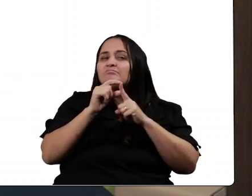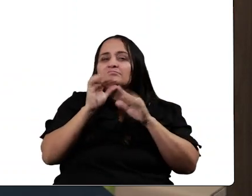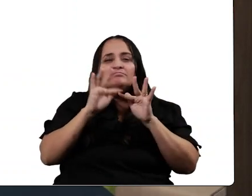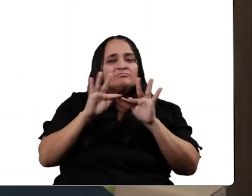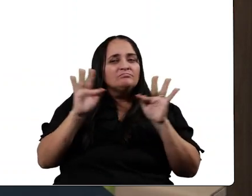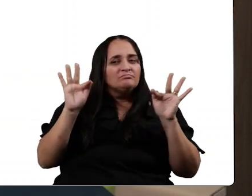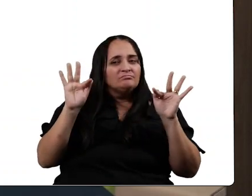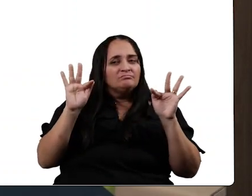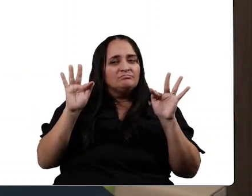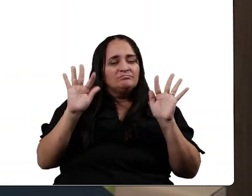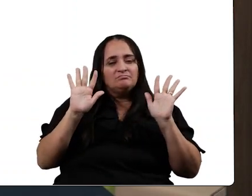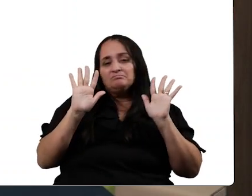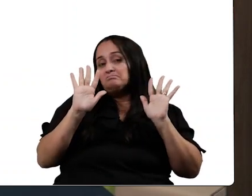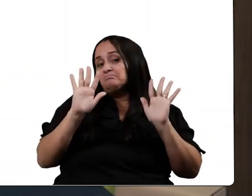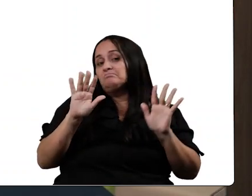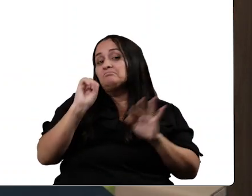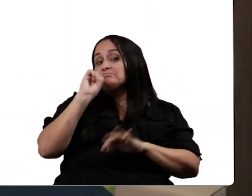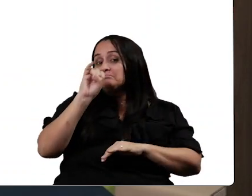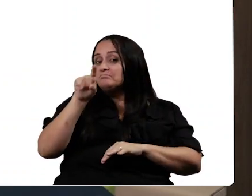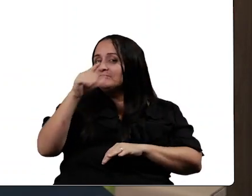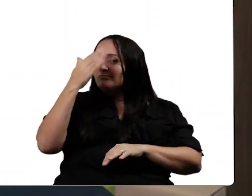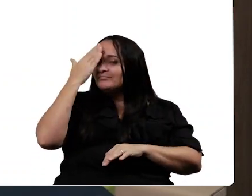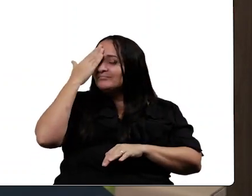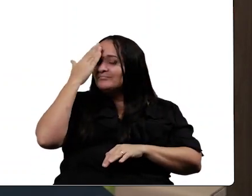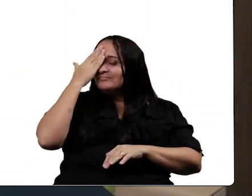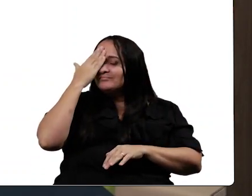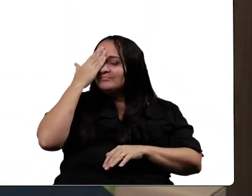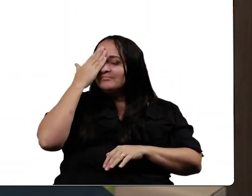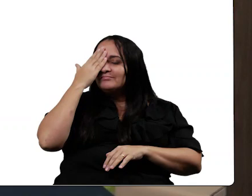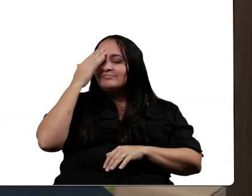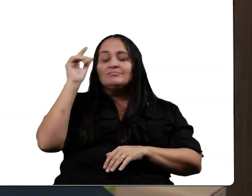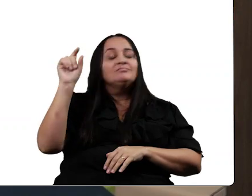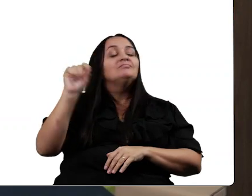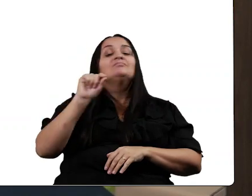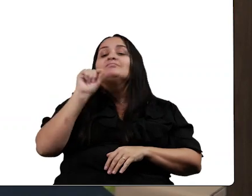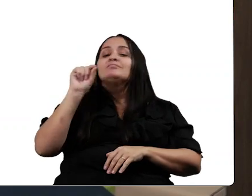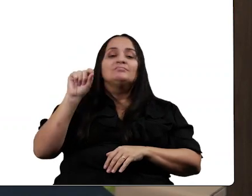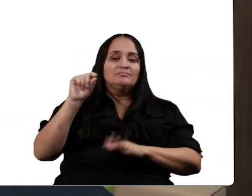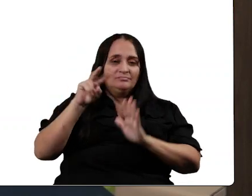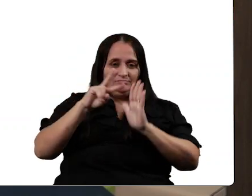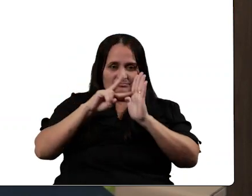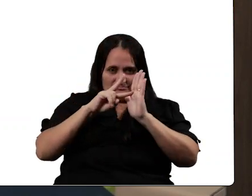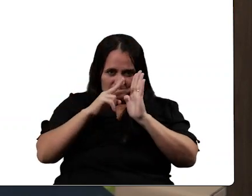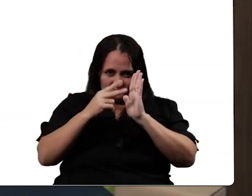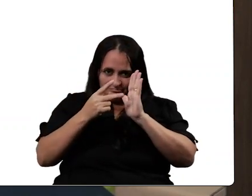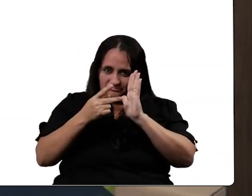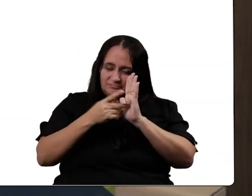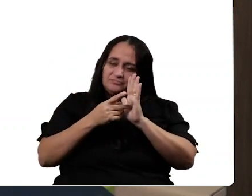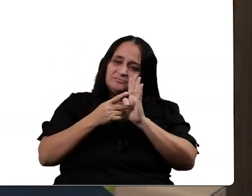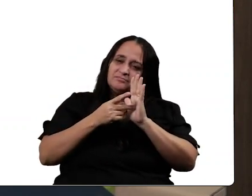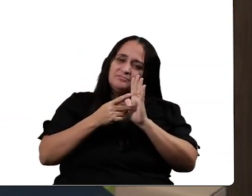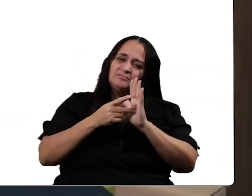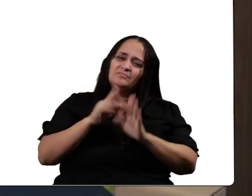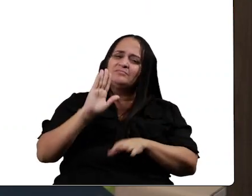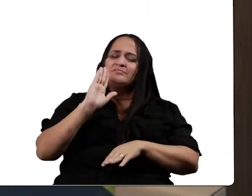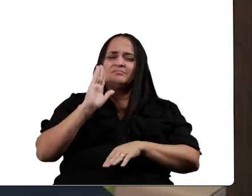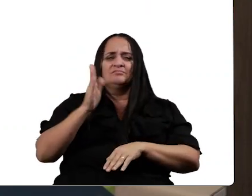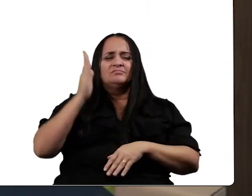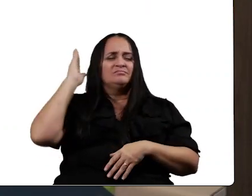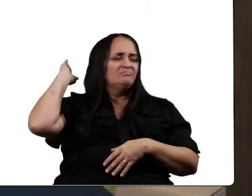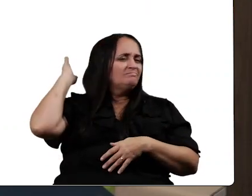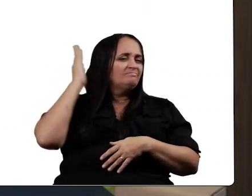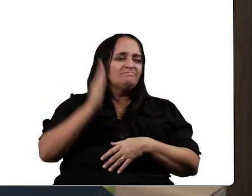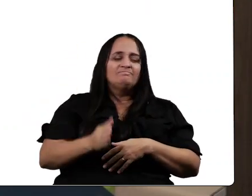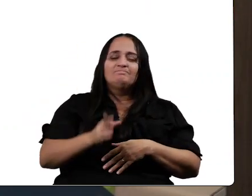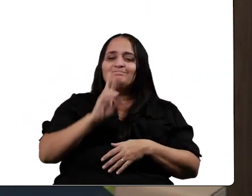frase. Mas se você é bom de vocabulário, já sabe o conceito, o que significa nipônico, você já vai